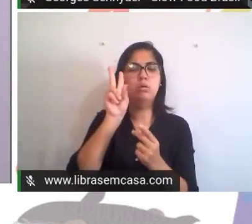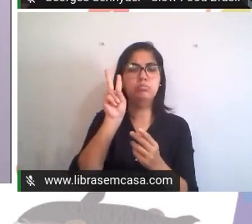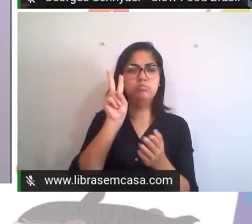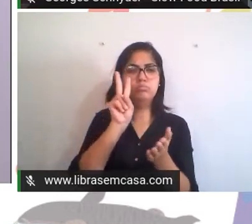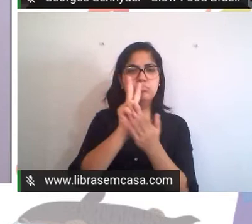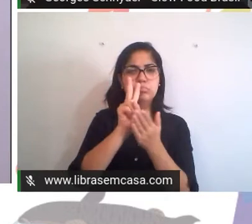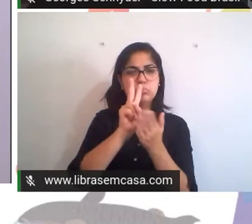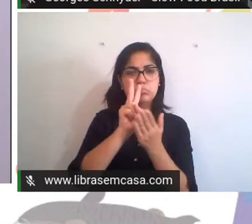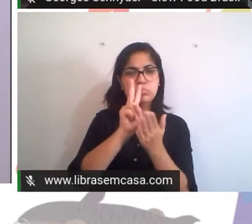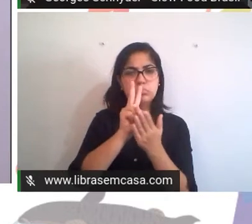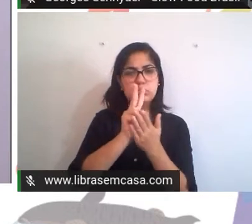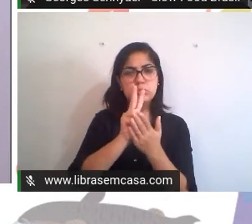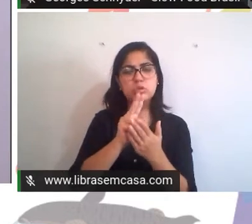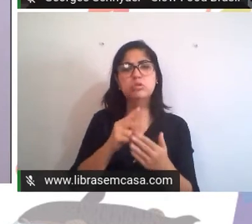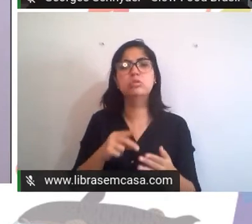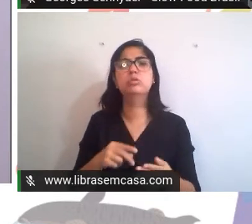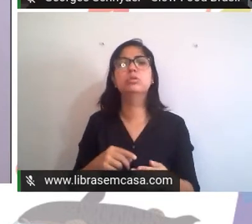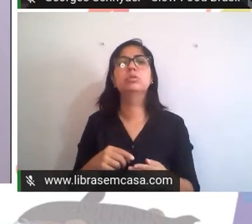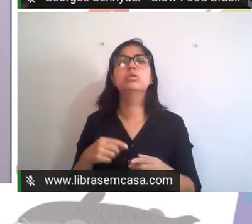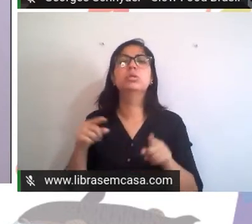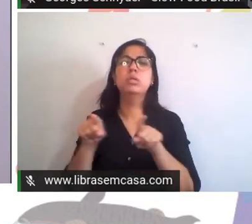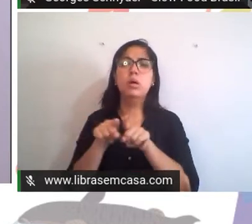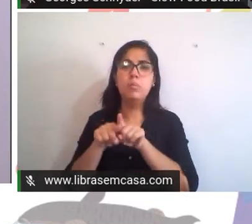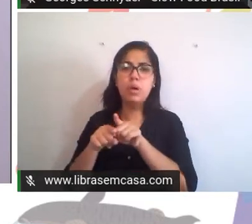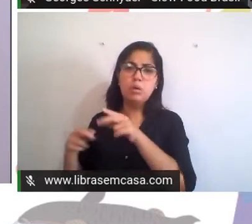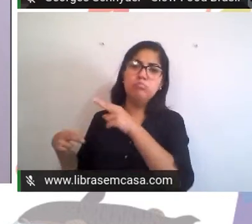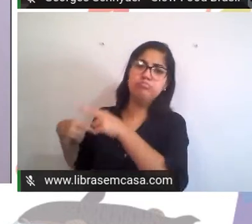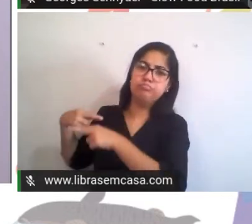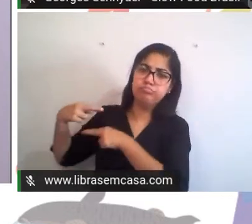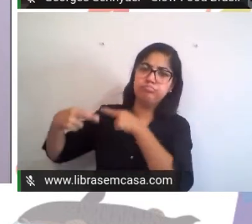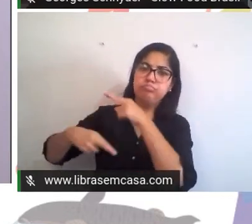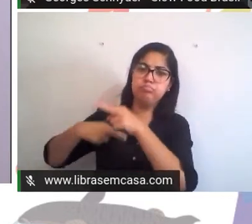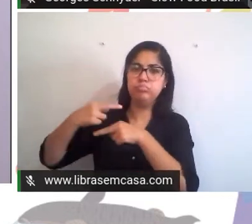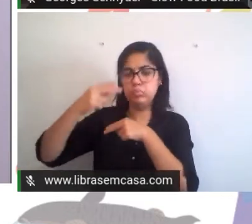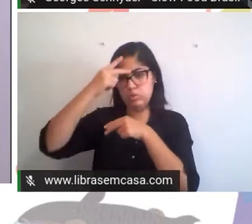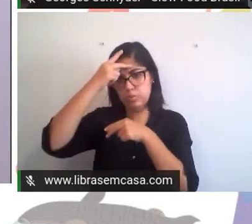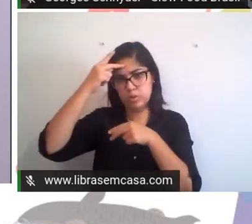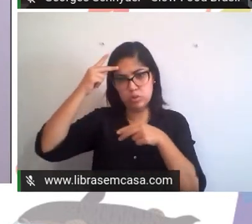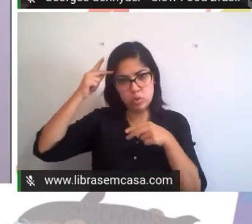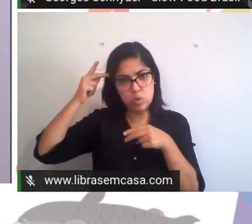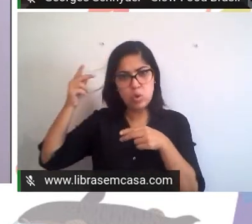aos descendentes de africanos, né, que aqui chegaram.